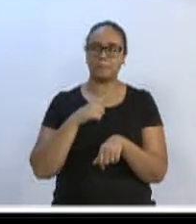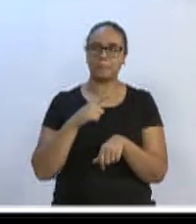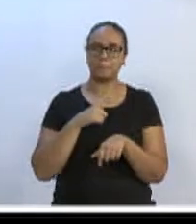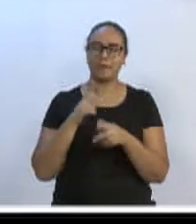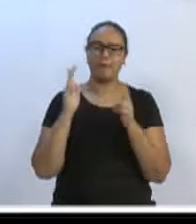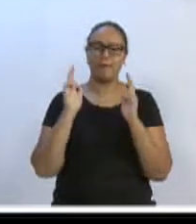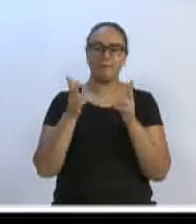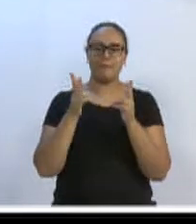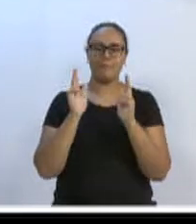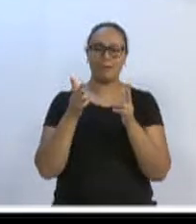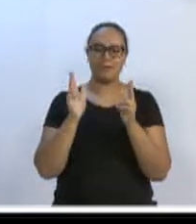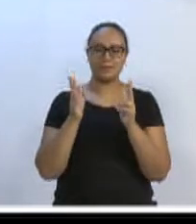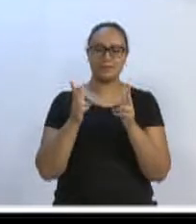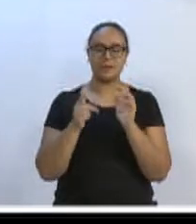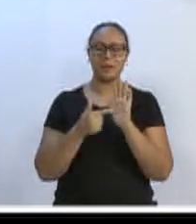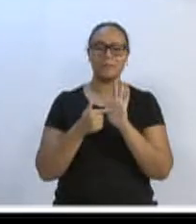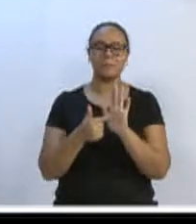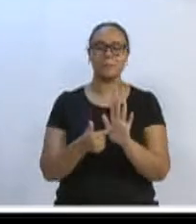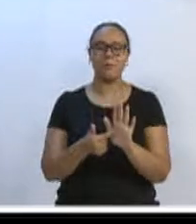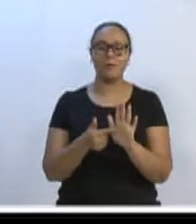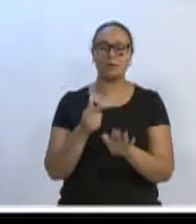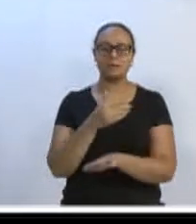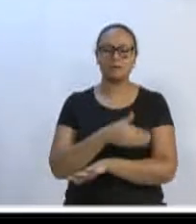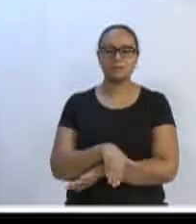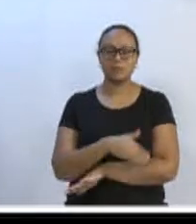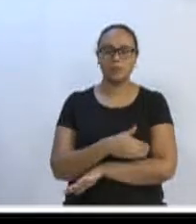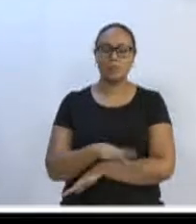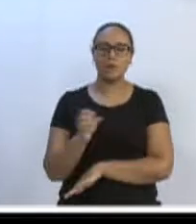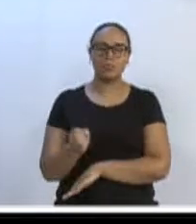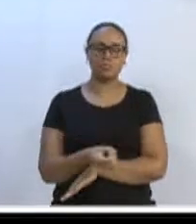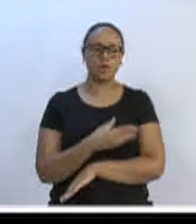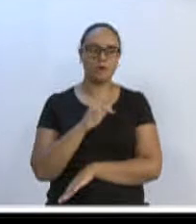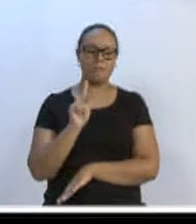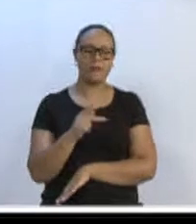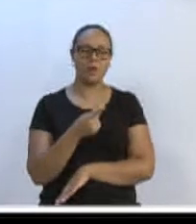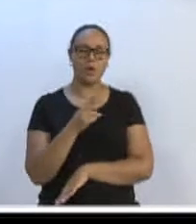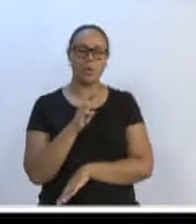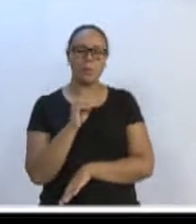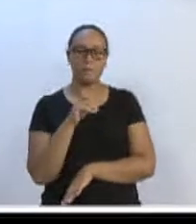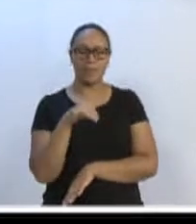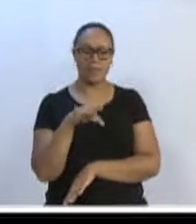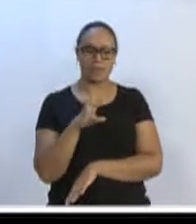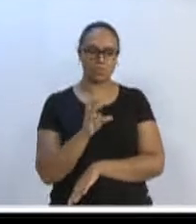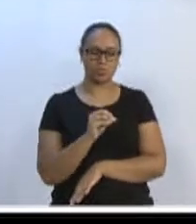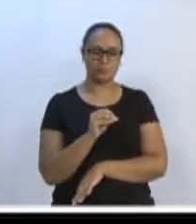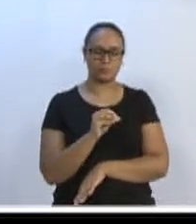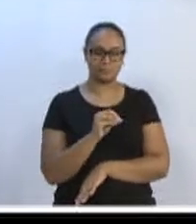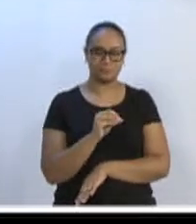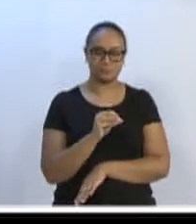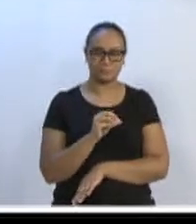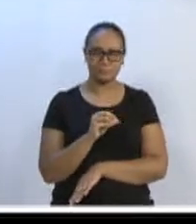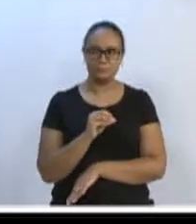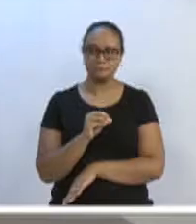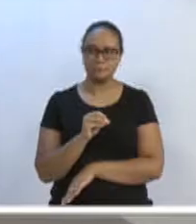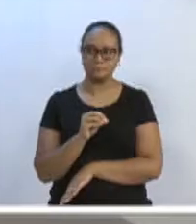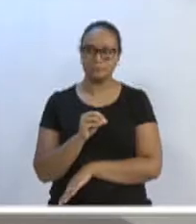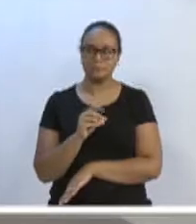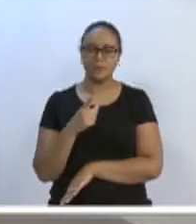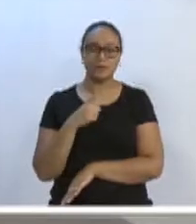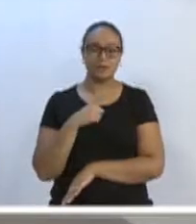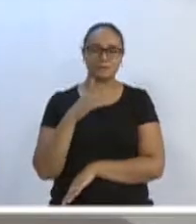prolongamento da rua humberto de campos que aqui já dito pelo secretário paulo bauer e será uma oportunidade